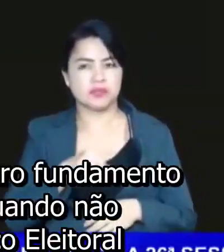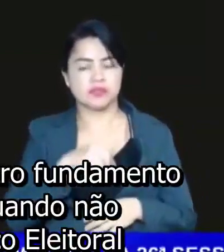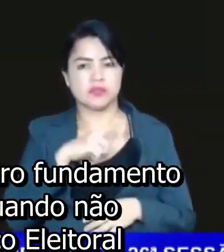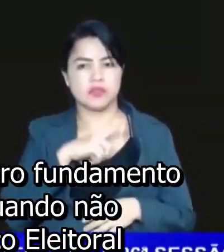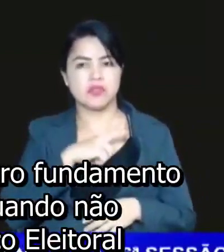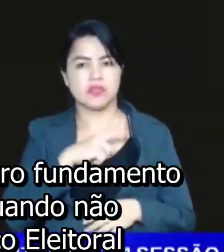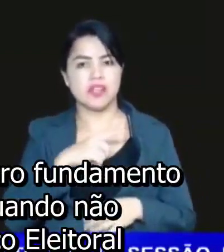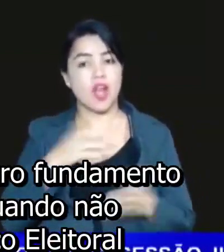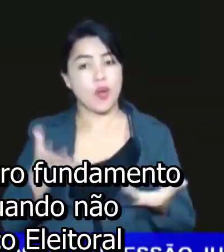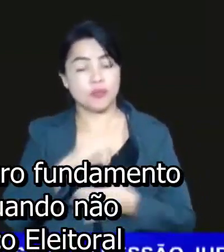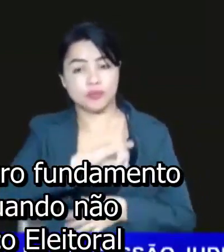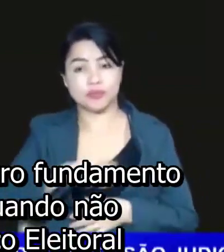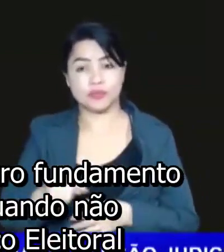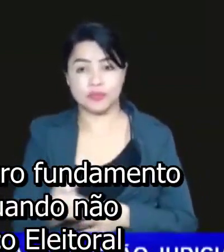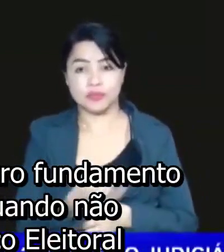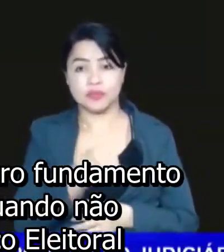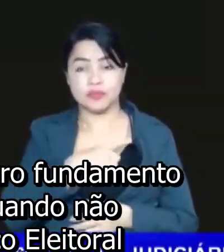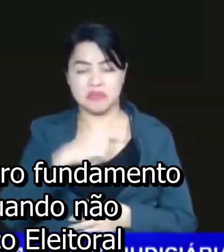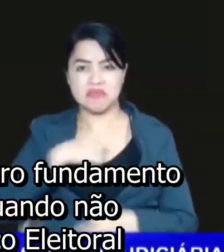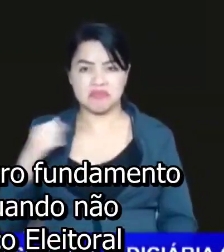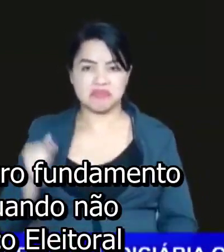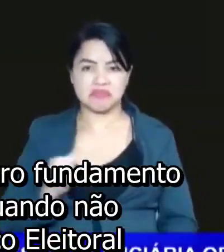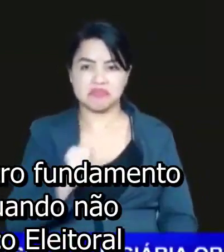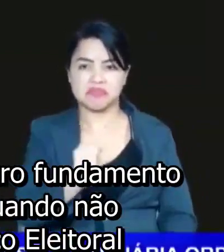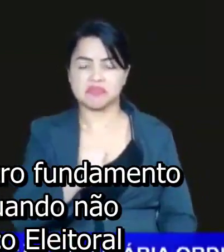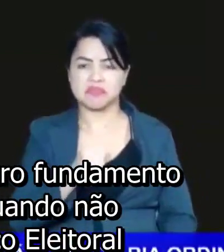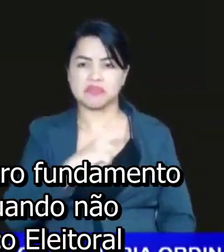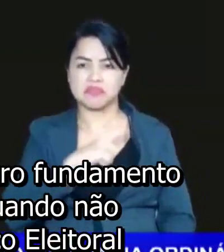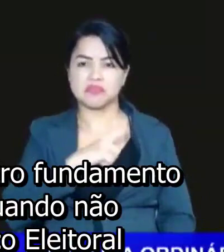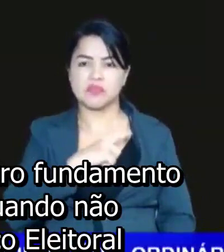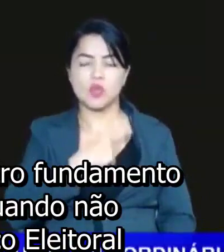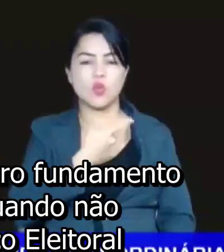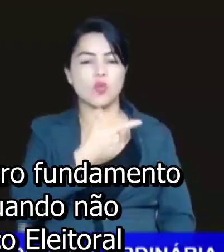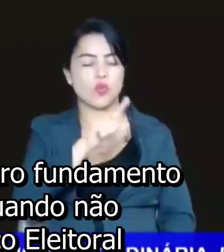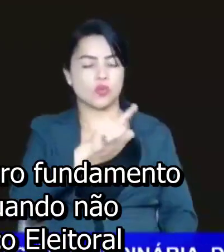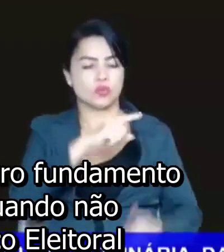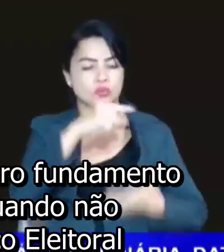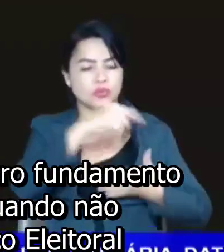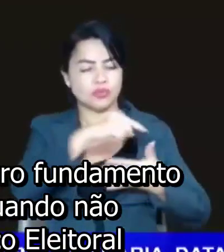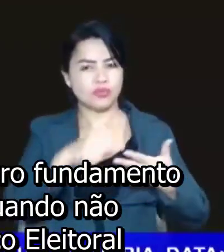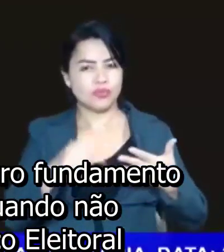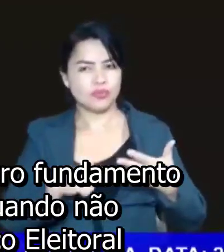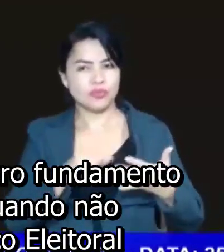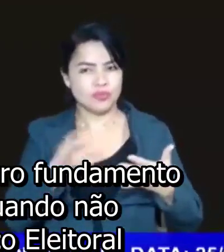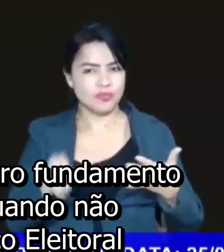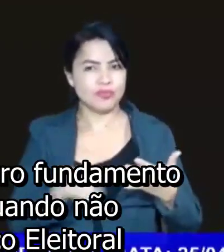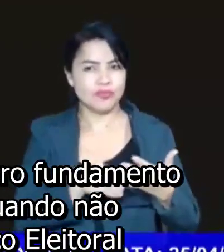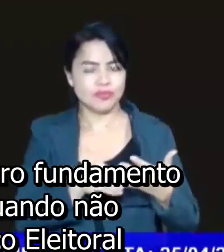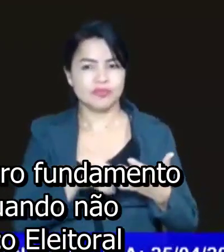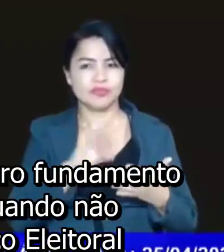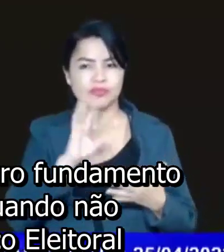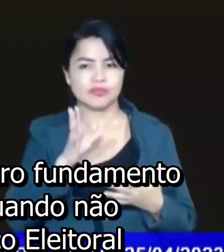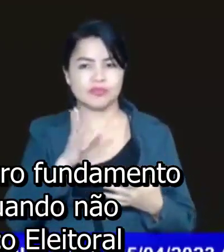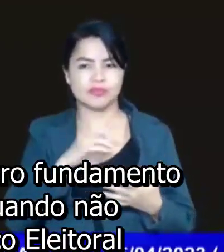em plenário, então, acrescento um outro fundamento, aqueles já